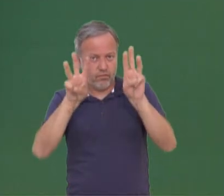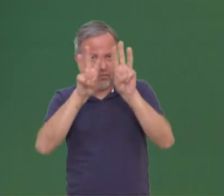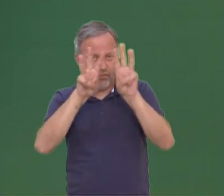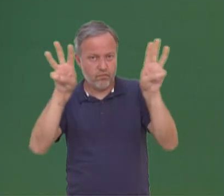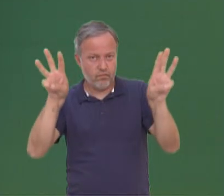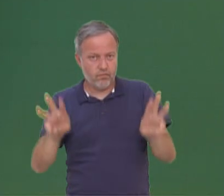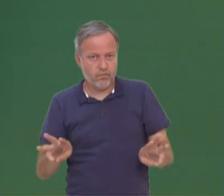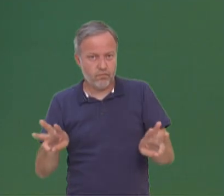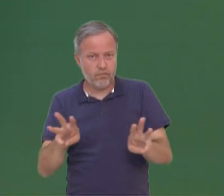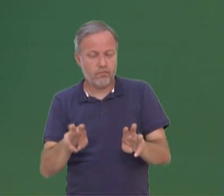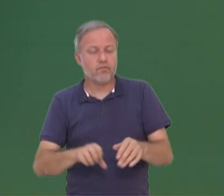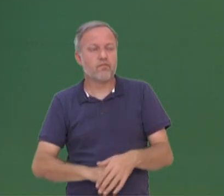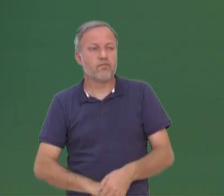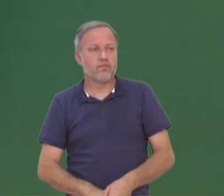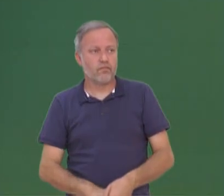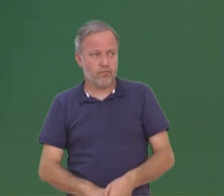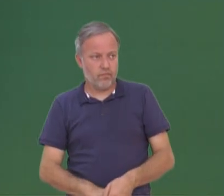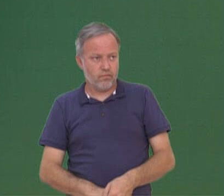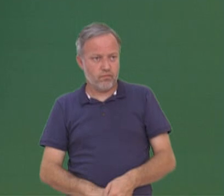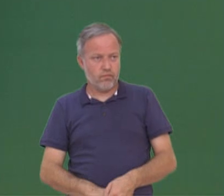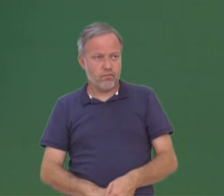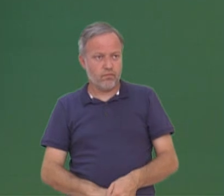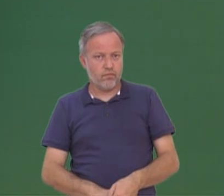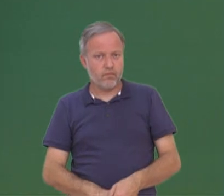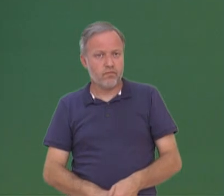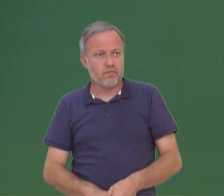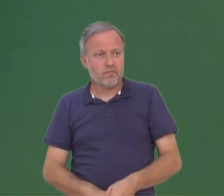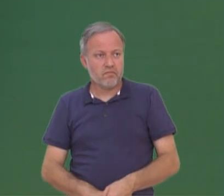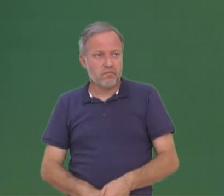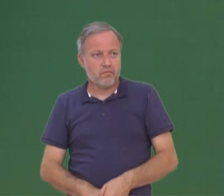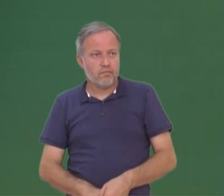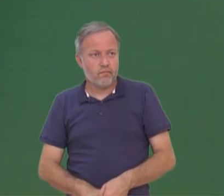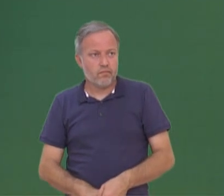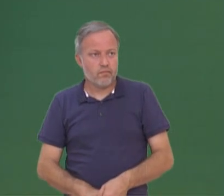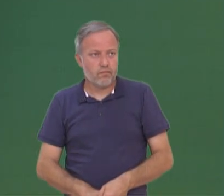Vale a pena acessar. Muito bom esse material.